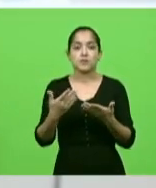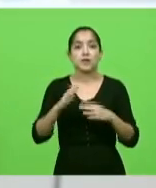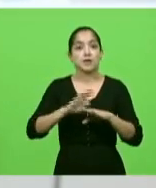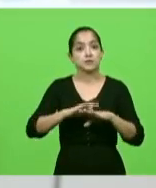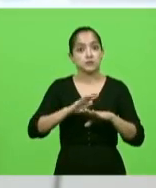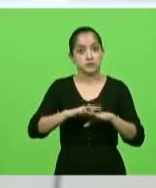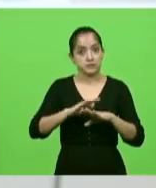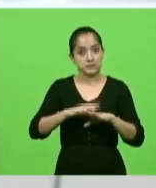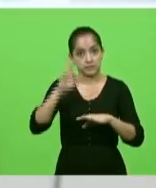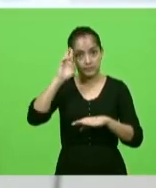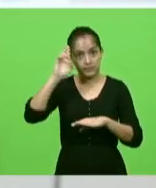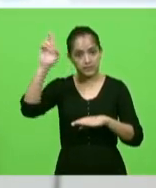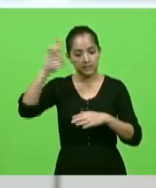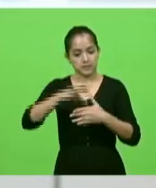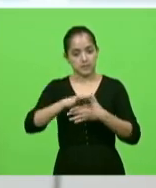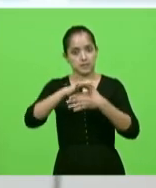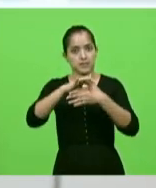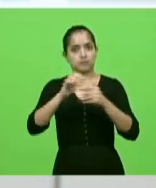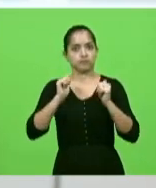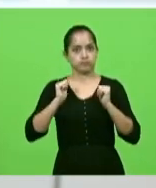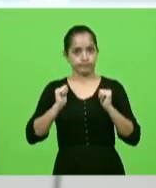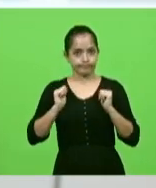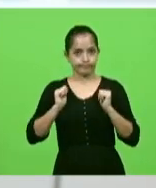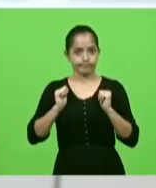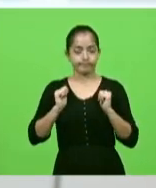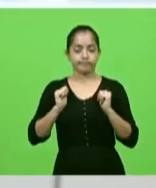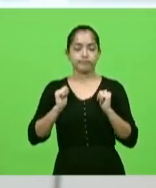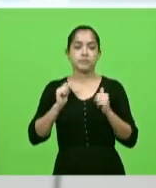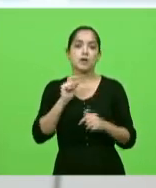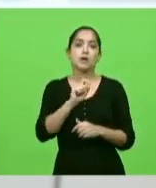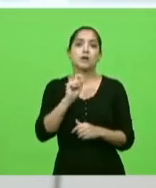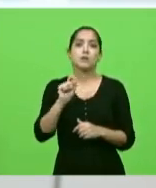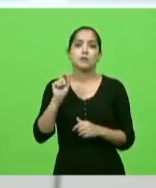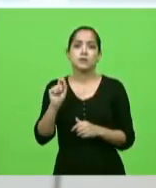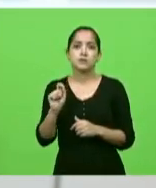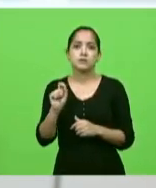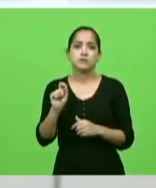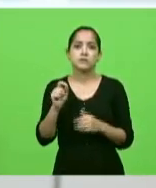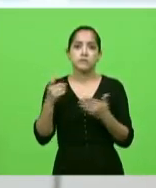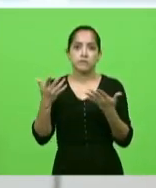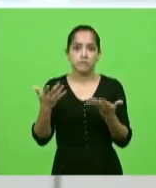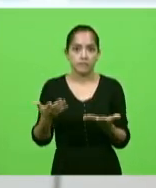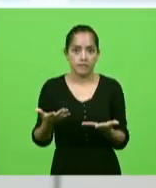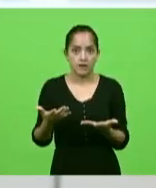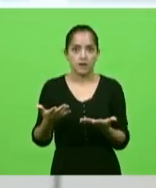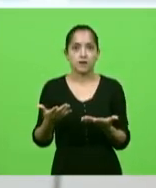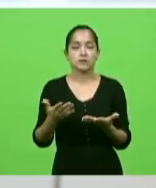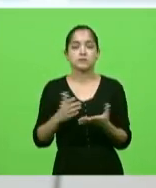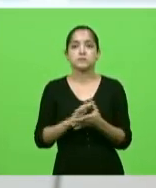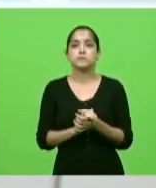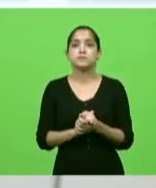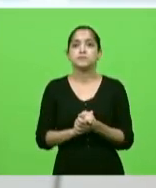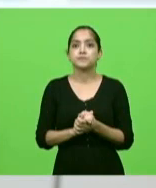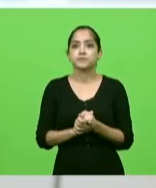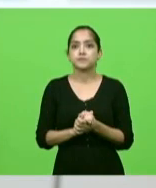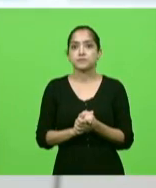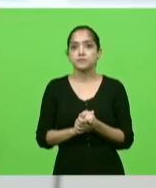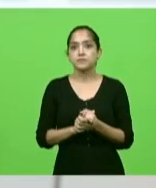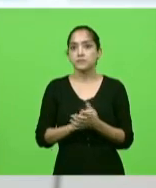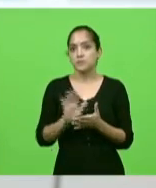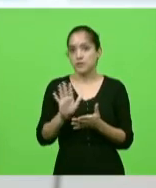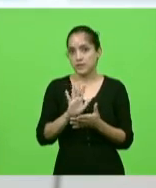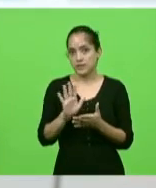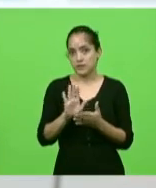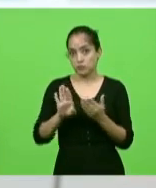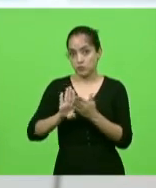atitude de liderança ato comissivo o que se fala a título de ponderação e não